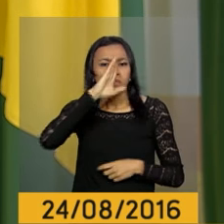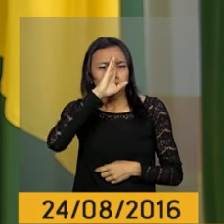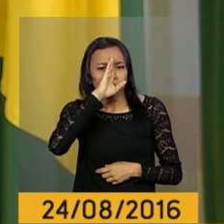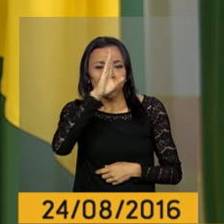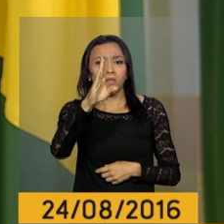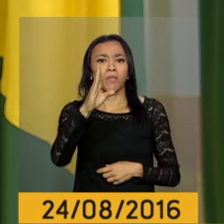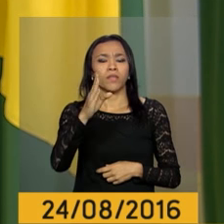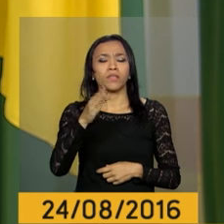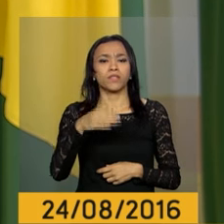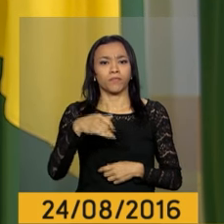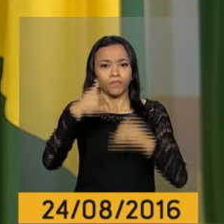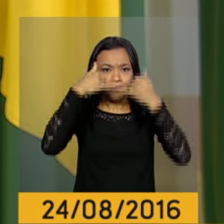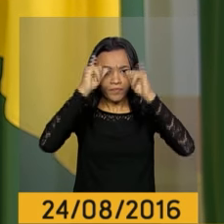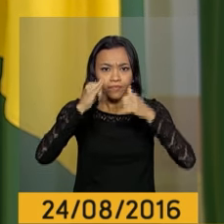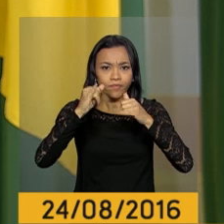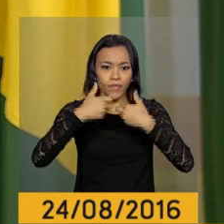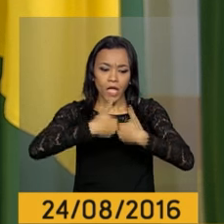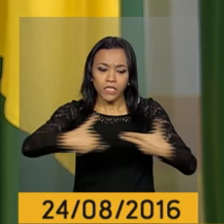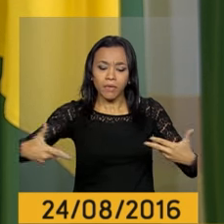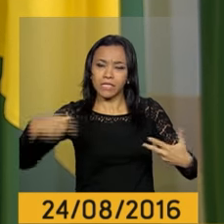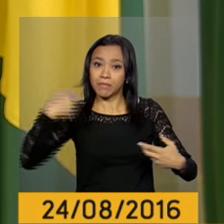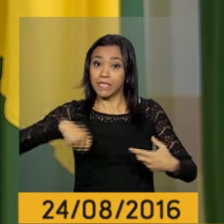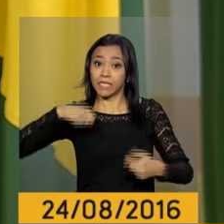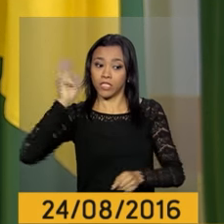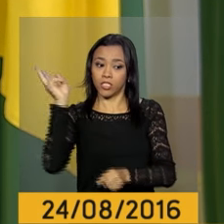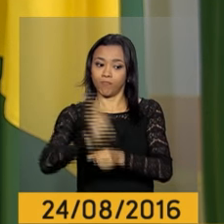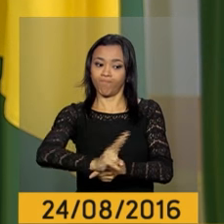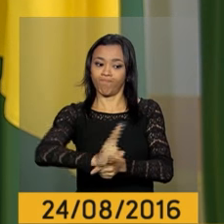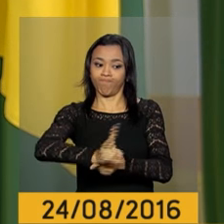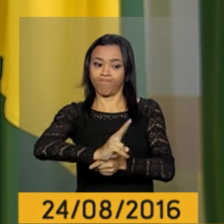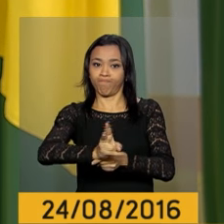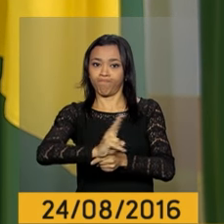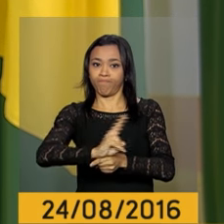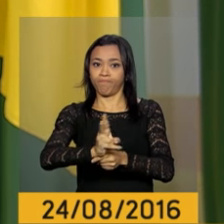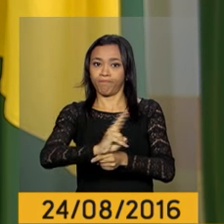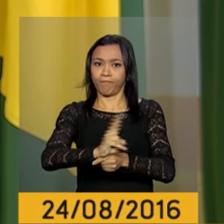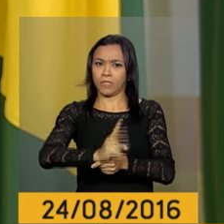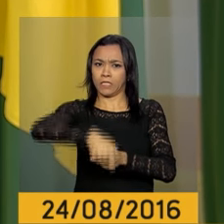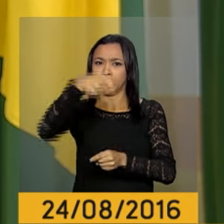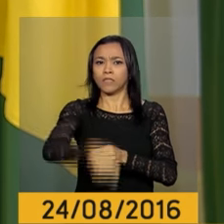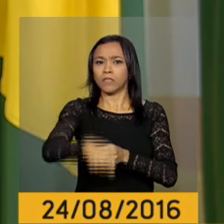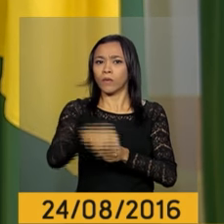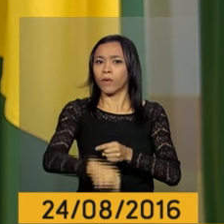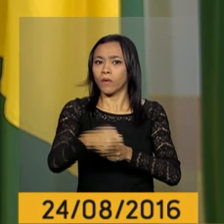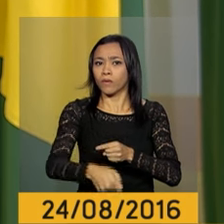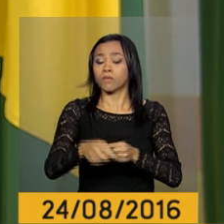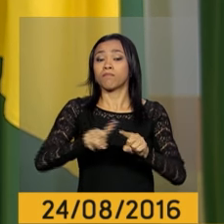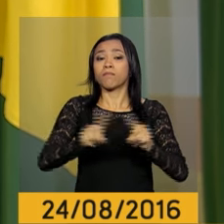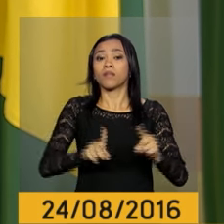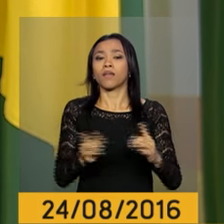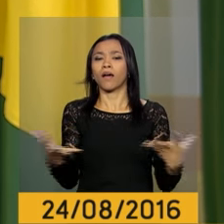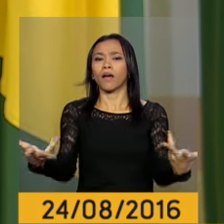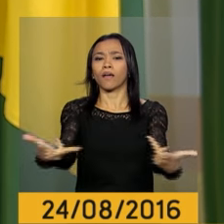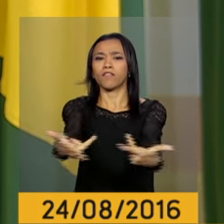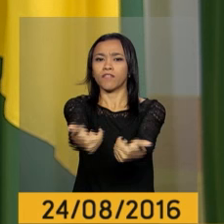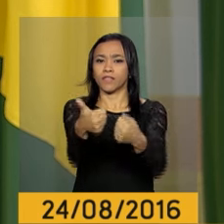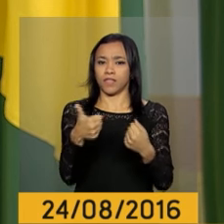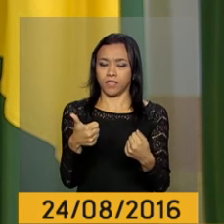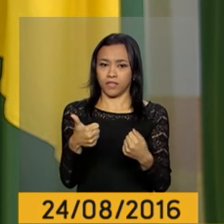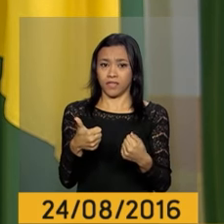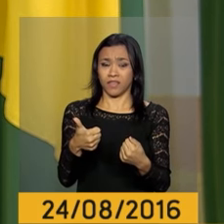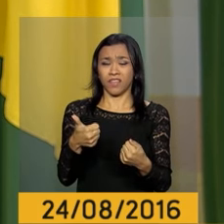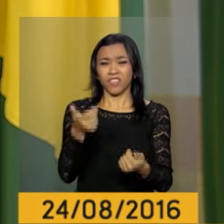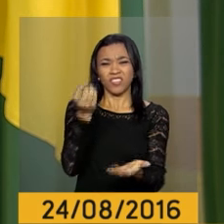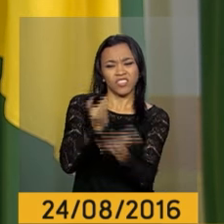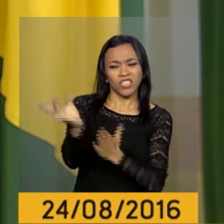tópico dos animais, que é preciso uma fiscalização muito rigorosa, mas a eficiência que se dá na desburocratização